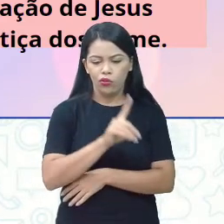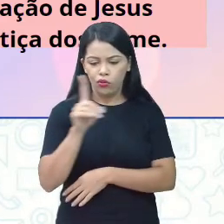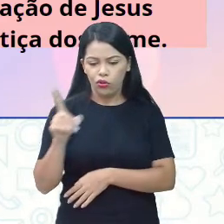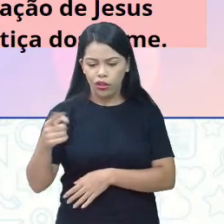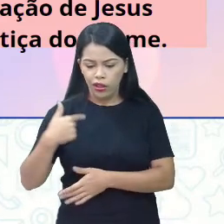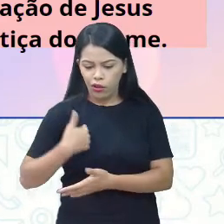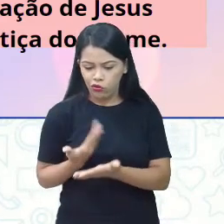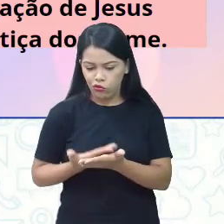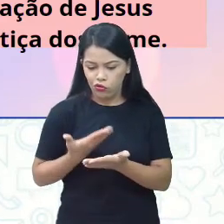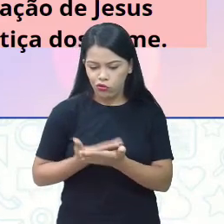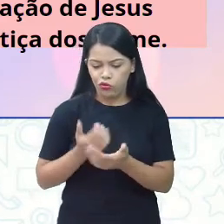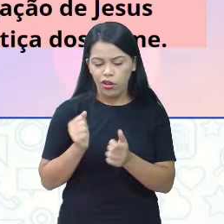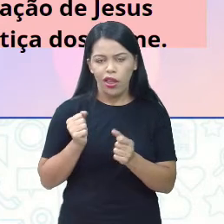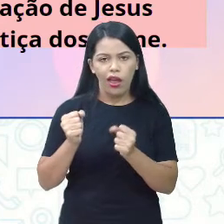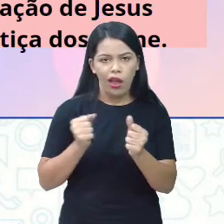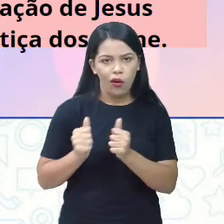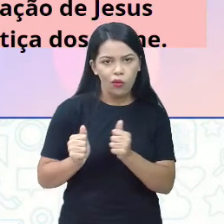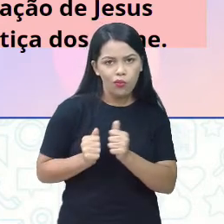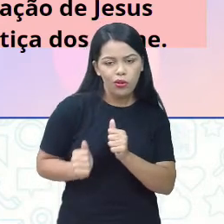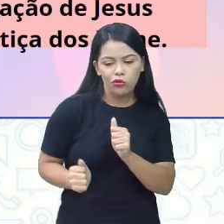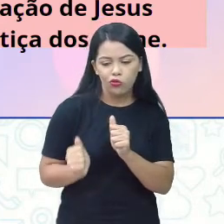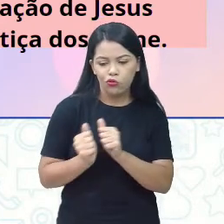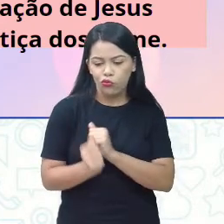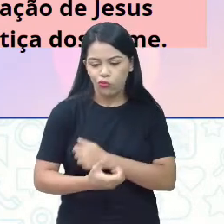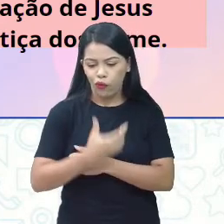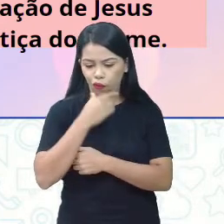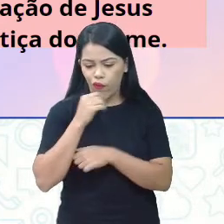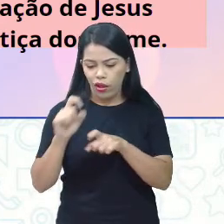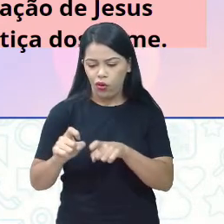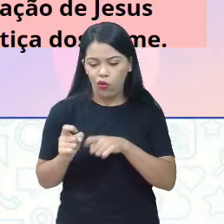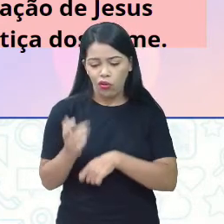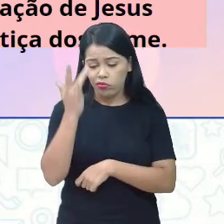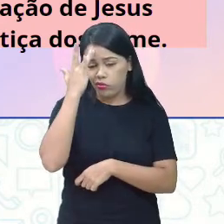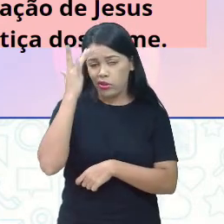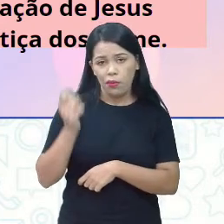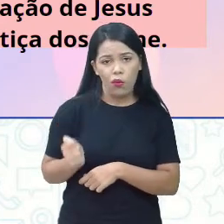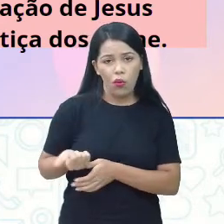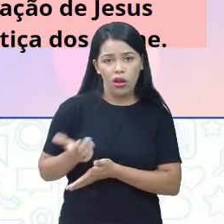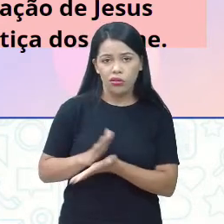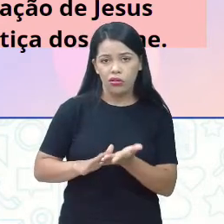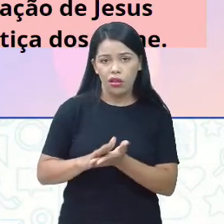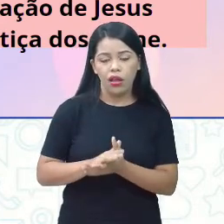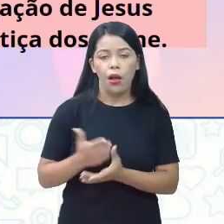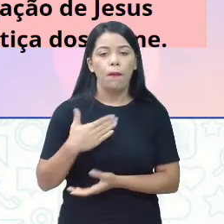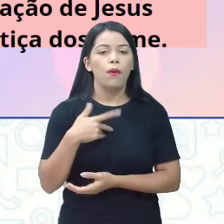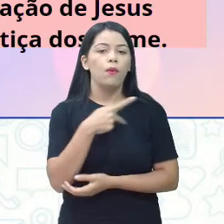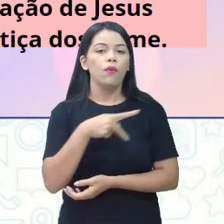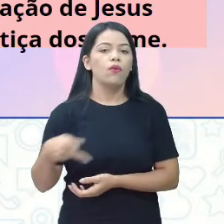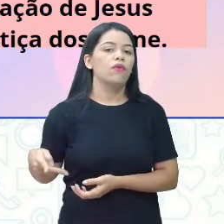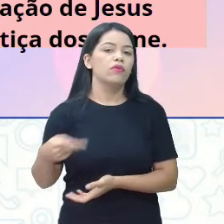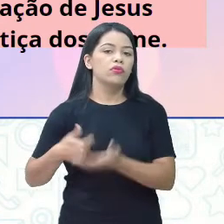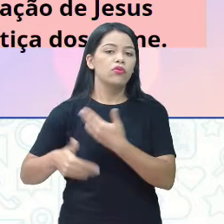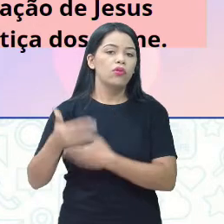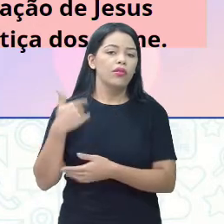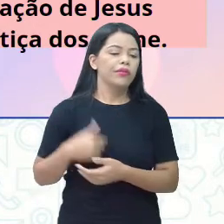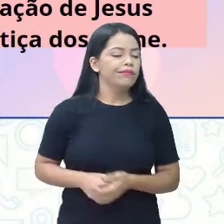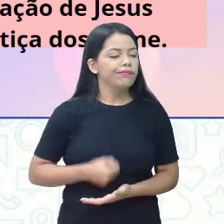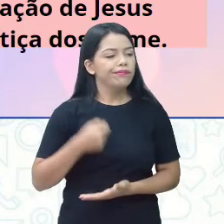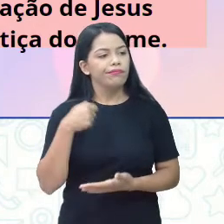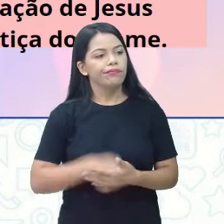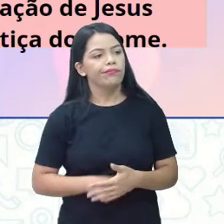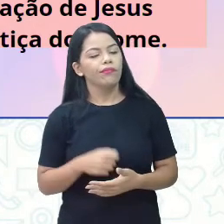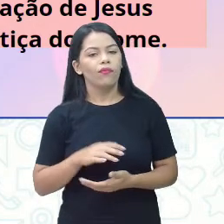argumês, com um velho camponês que quase nada sabia. Meu professor era fogo, na base